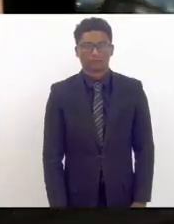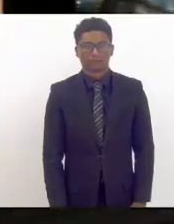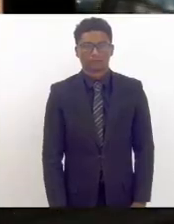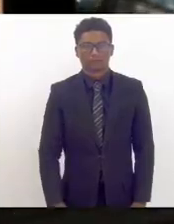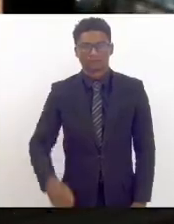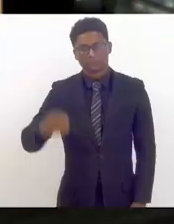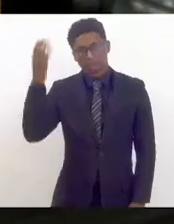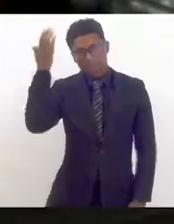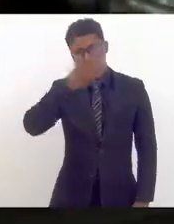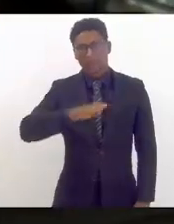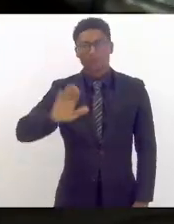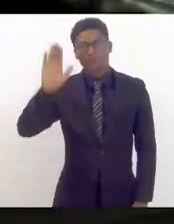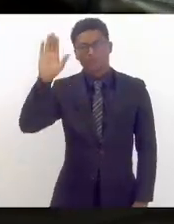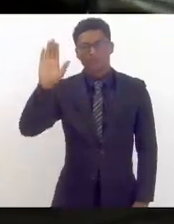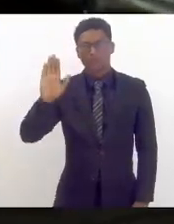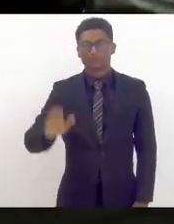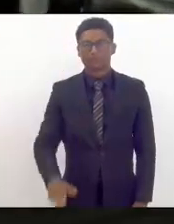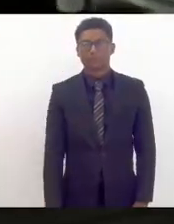Assim eu prometo.